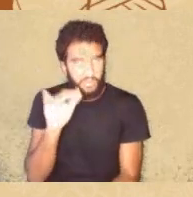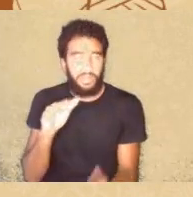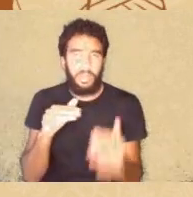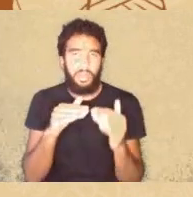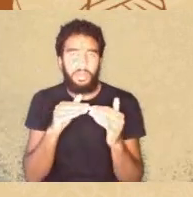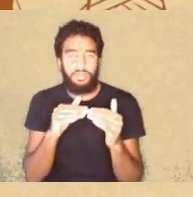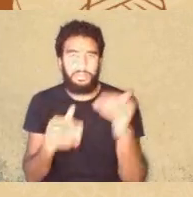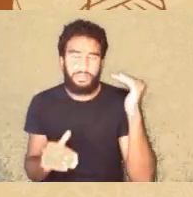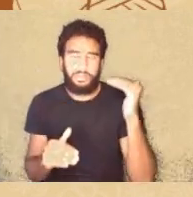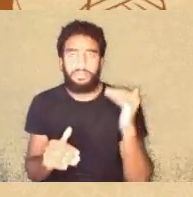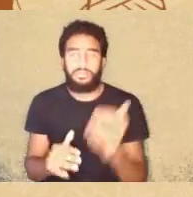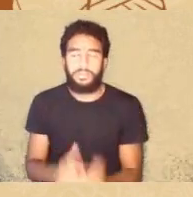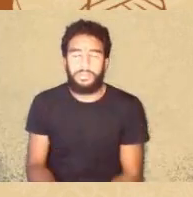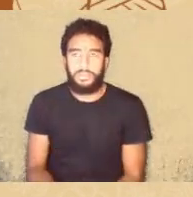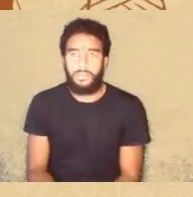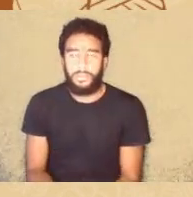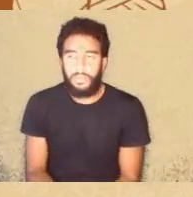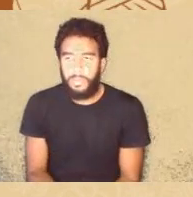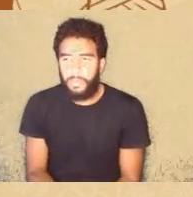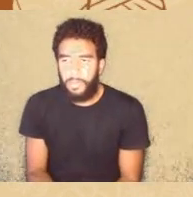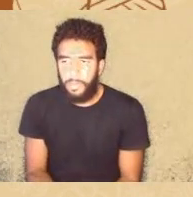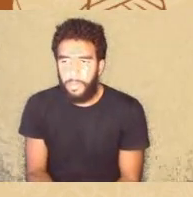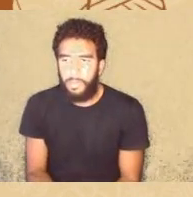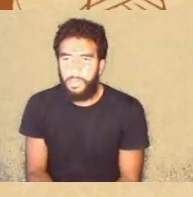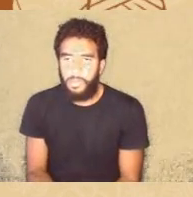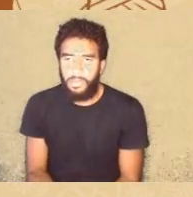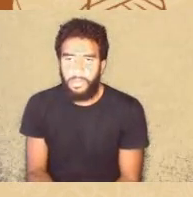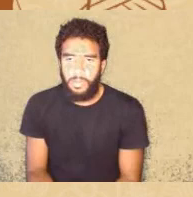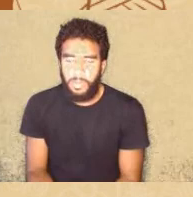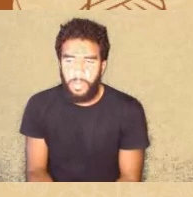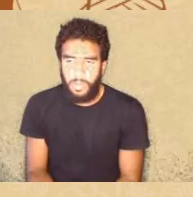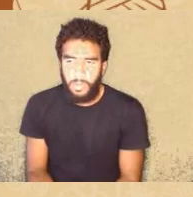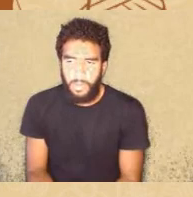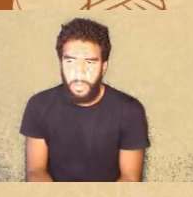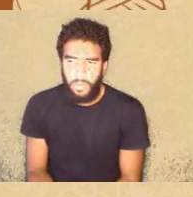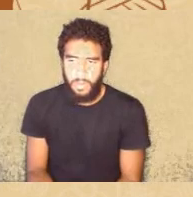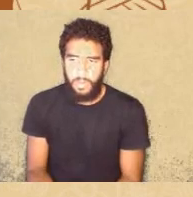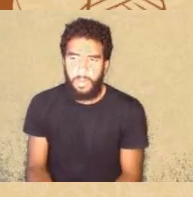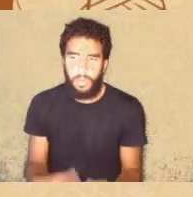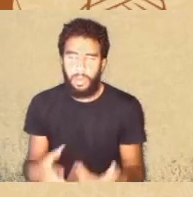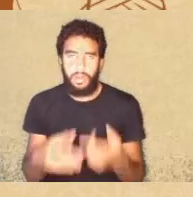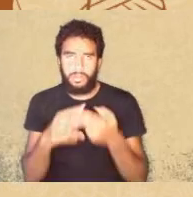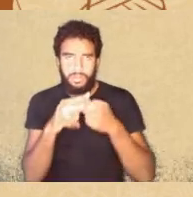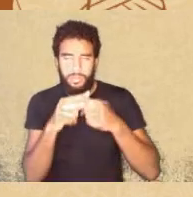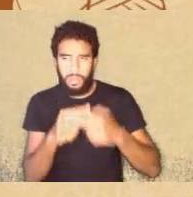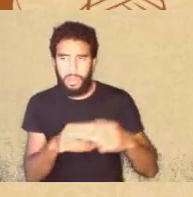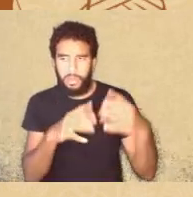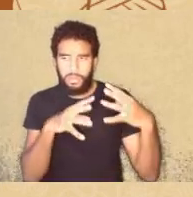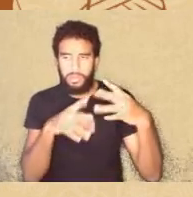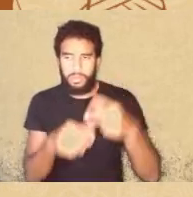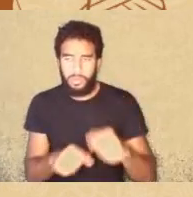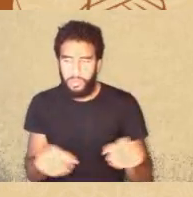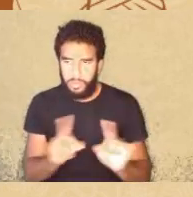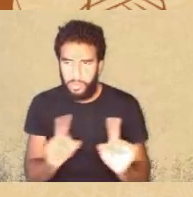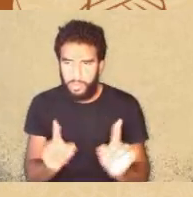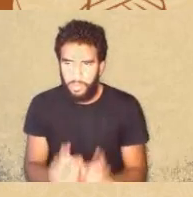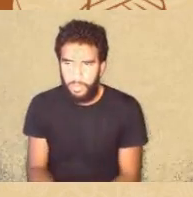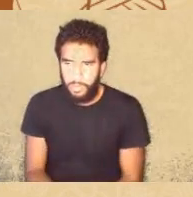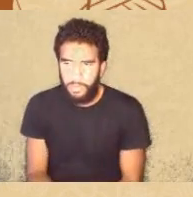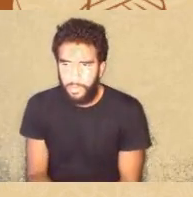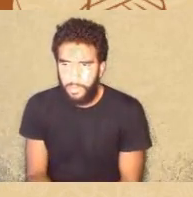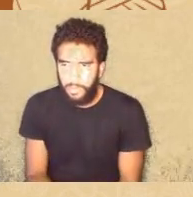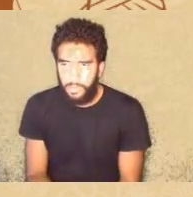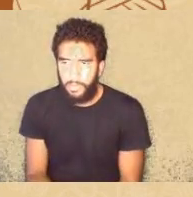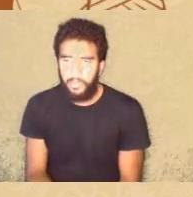desafio, algo para a gente pensar. E, de novo, na minha perspectiva, não vai ter como reparar tudo, vai ser outra perspectiva. Mas o que a gente